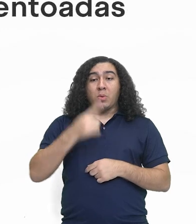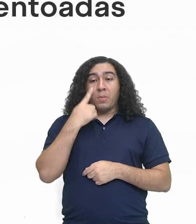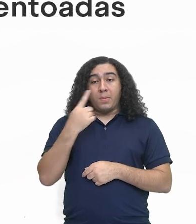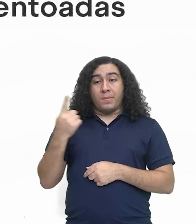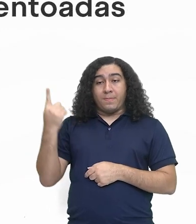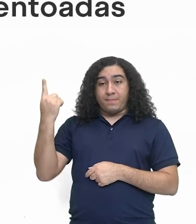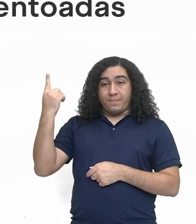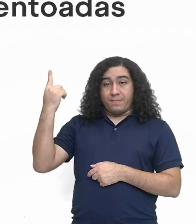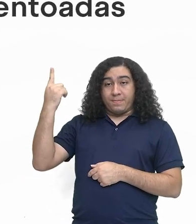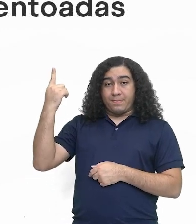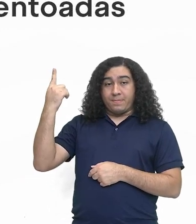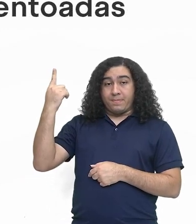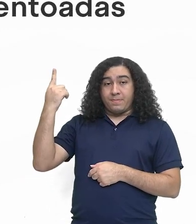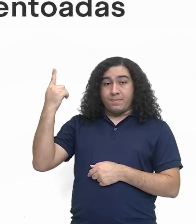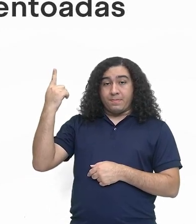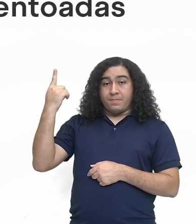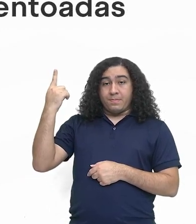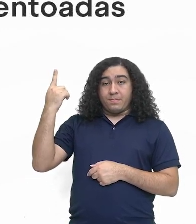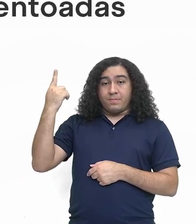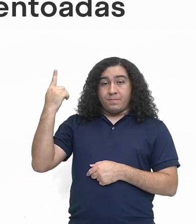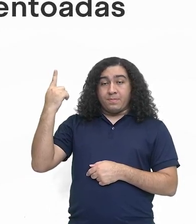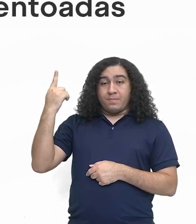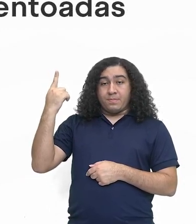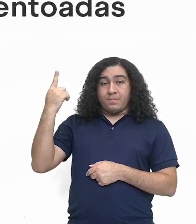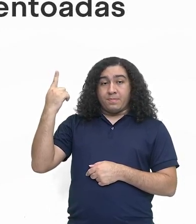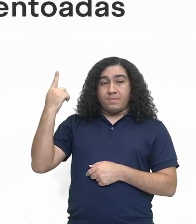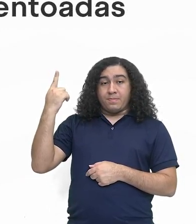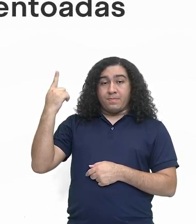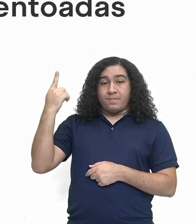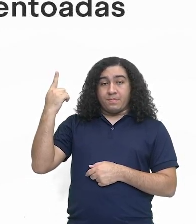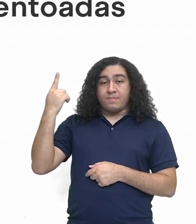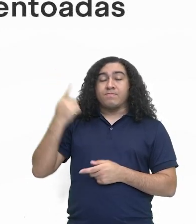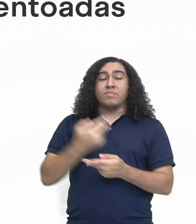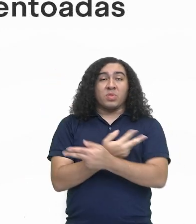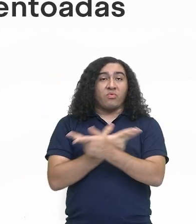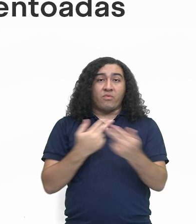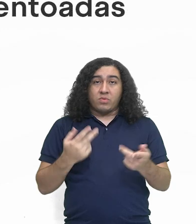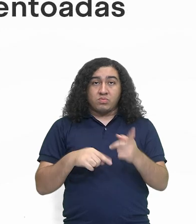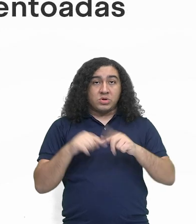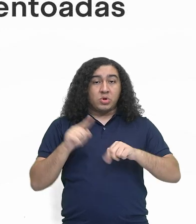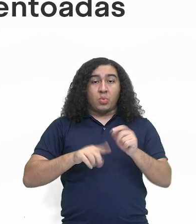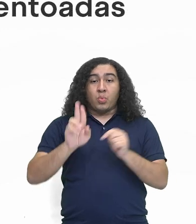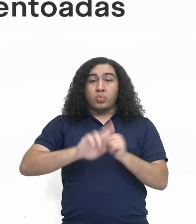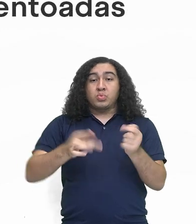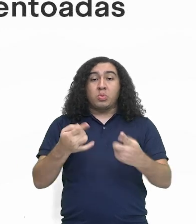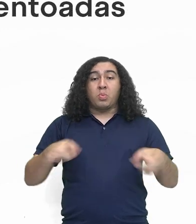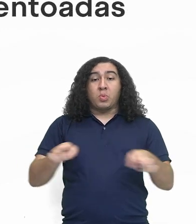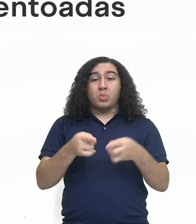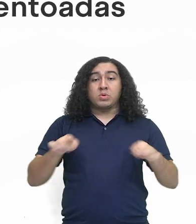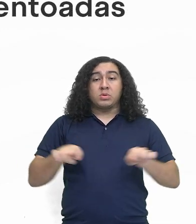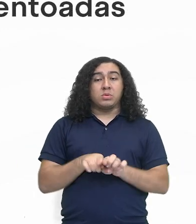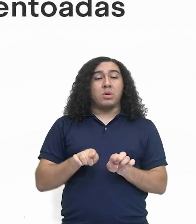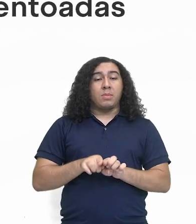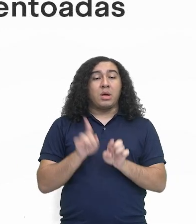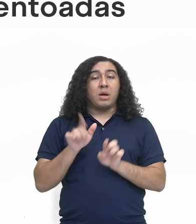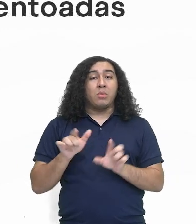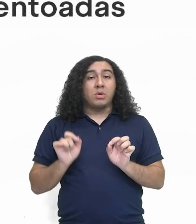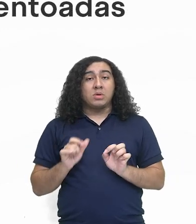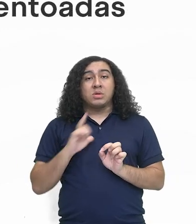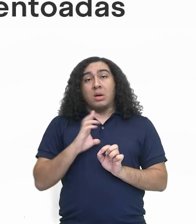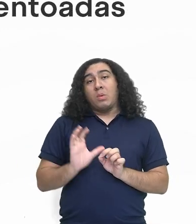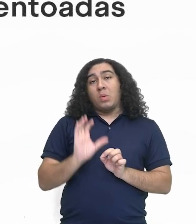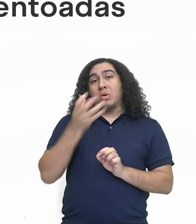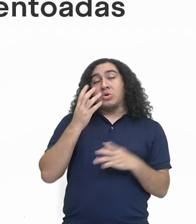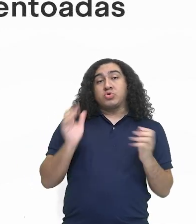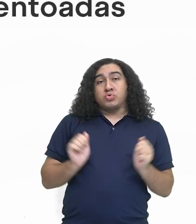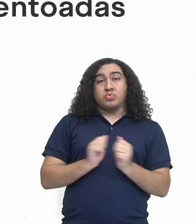tambores, caixas, reco-reco, instrumento de percussão, violas e cavaquinhos. As canções são geralmente entoadas em